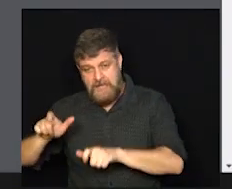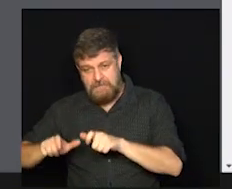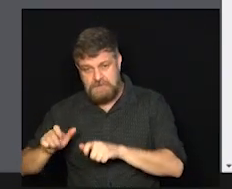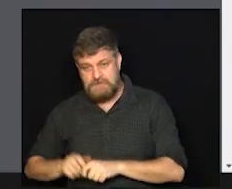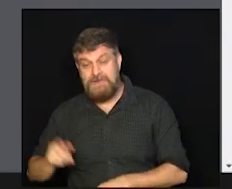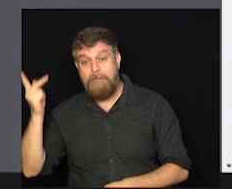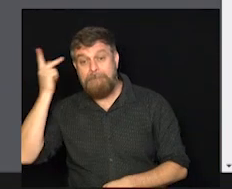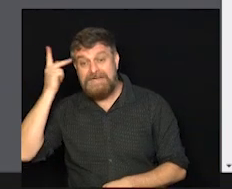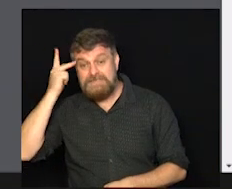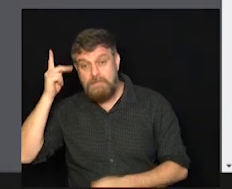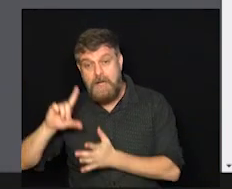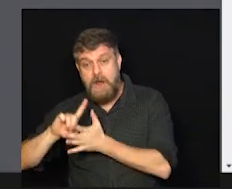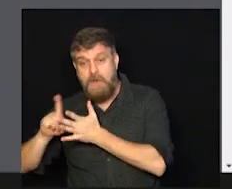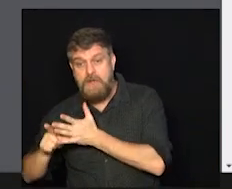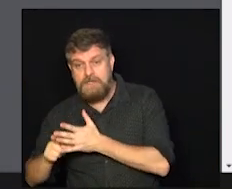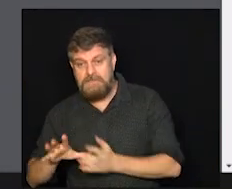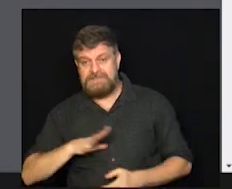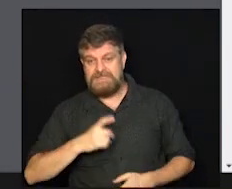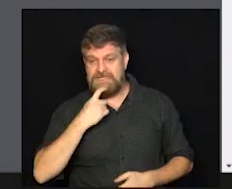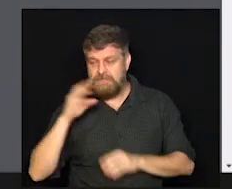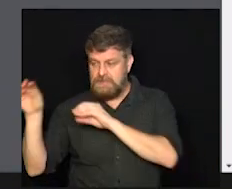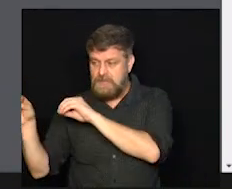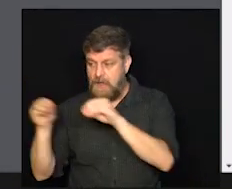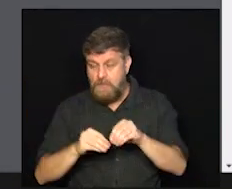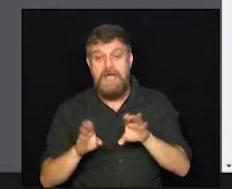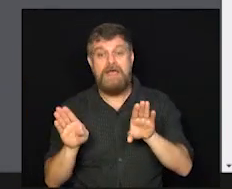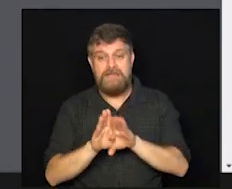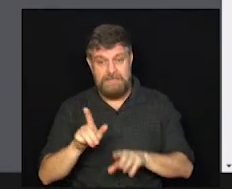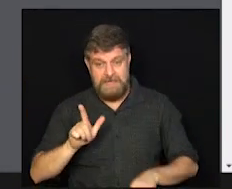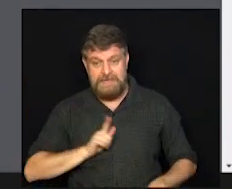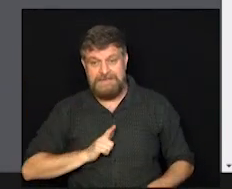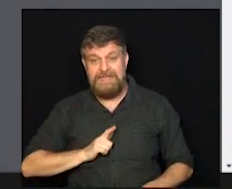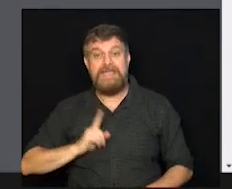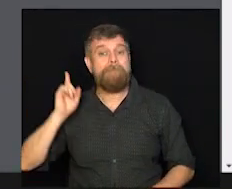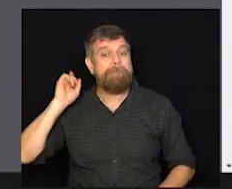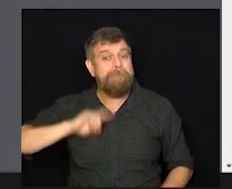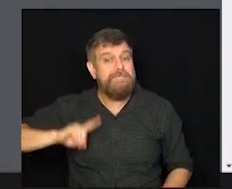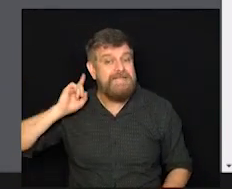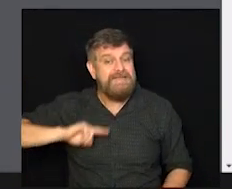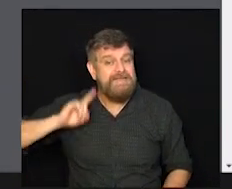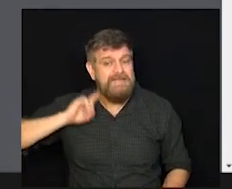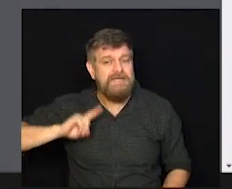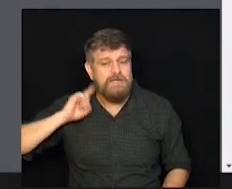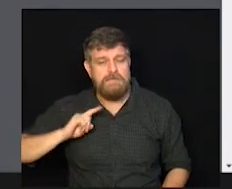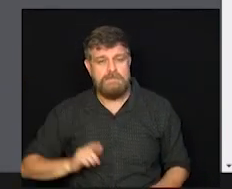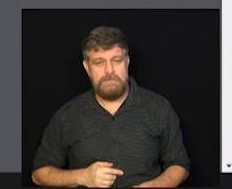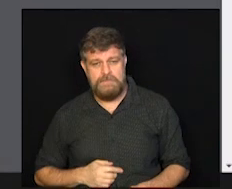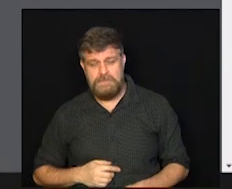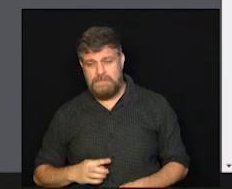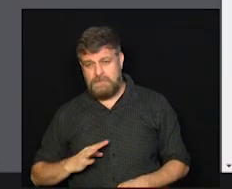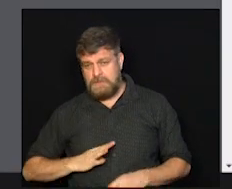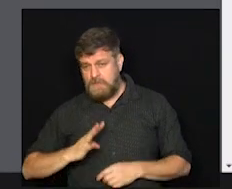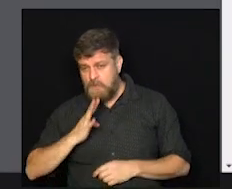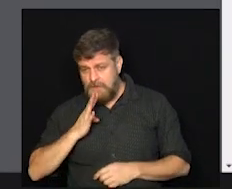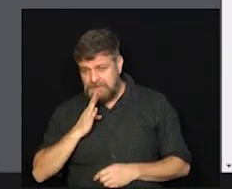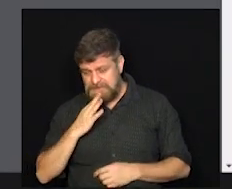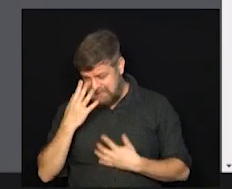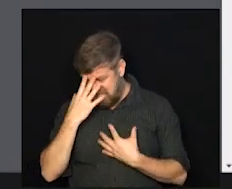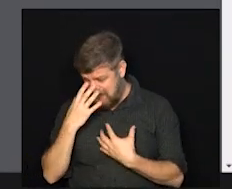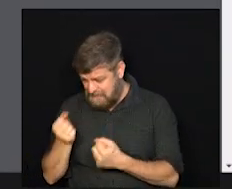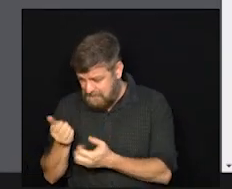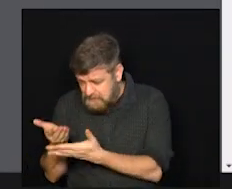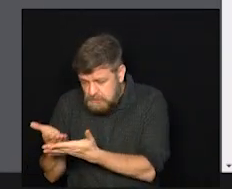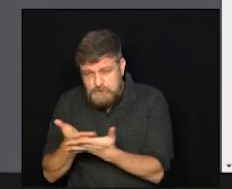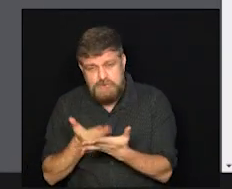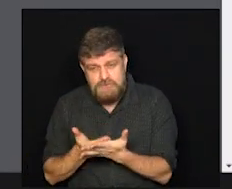Campinas. E também os mineiros. Veja, conhecendo e estudando a fé, a